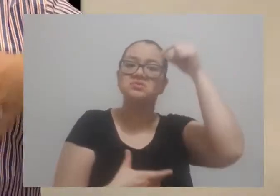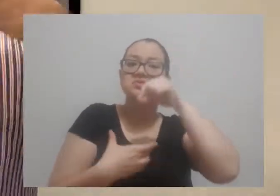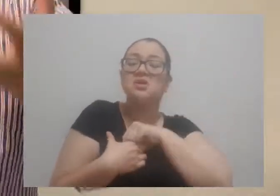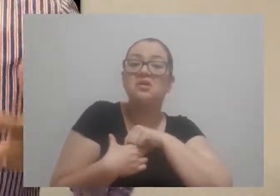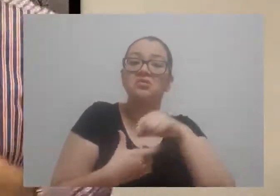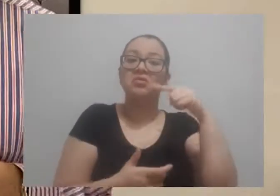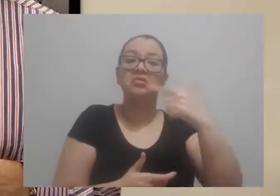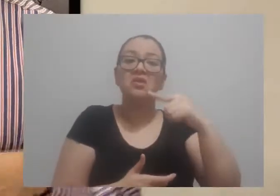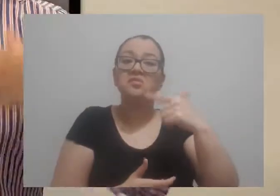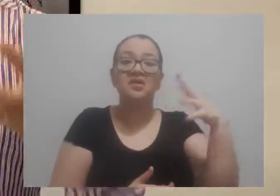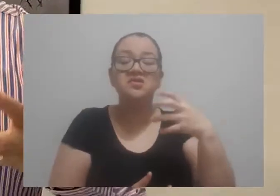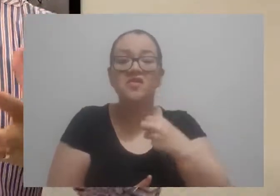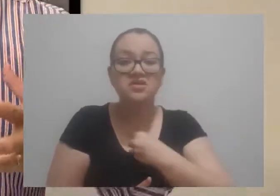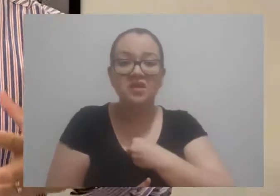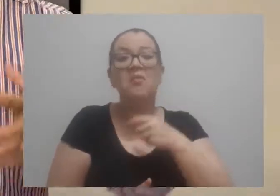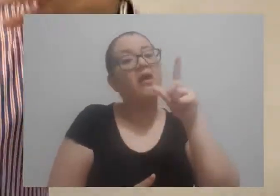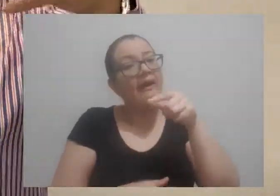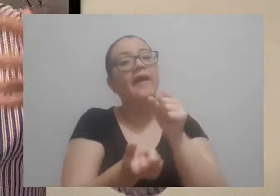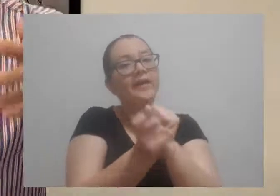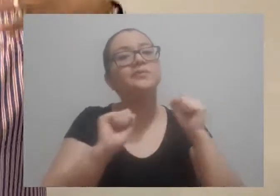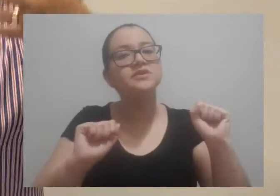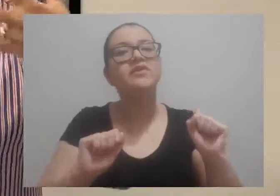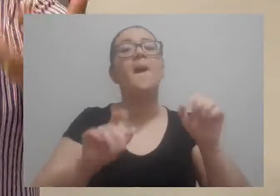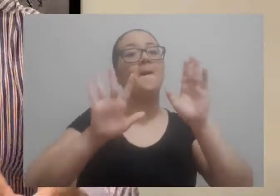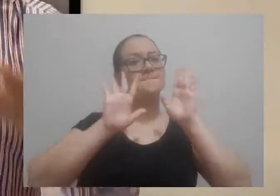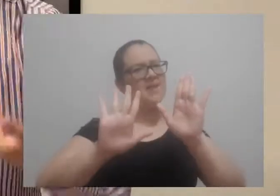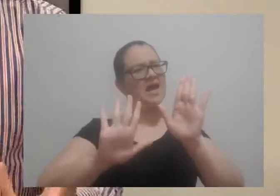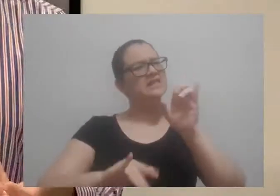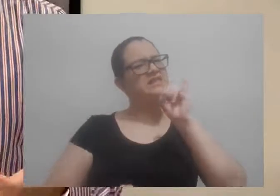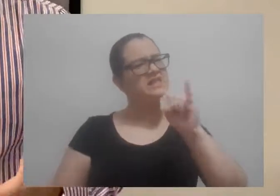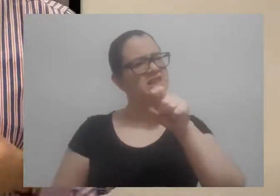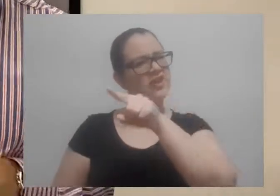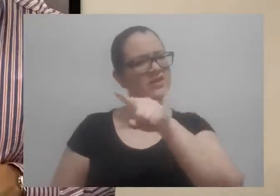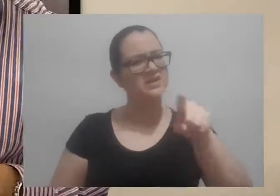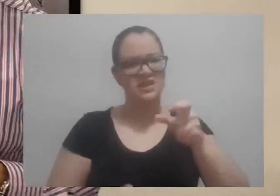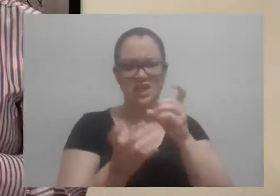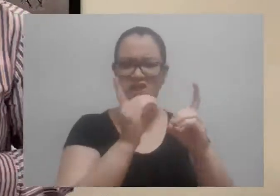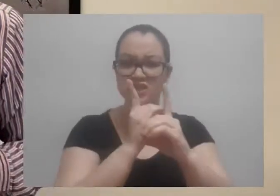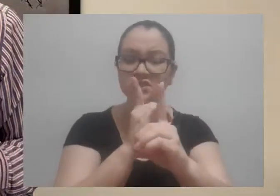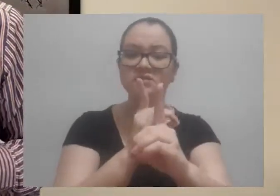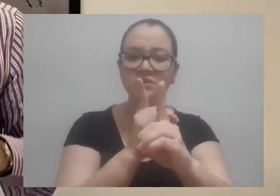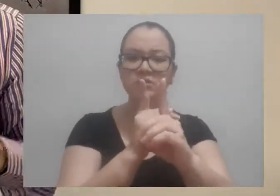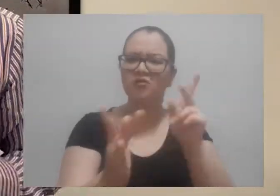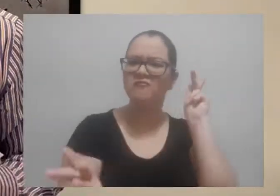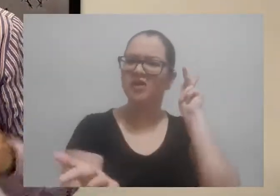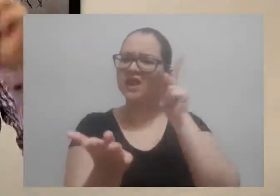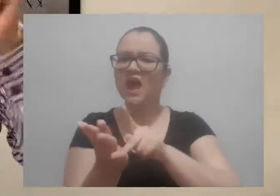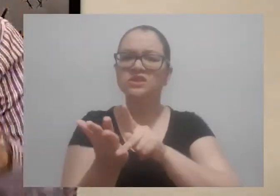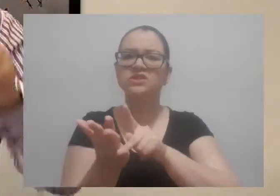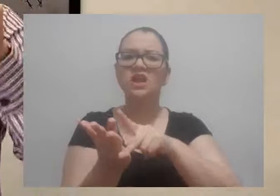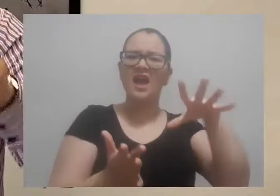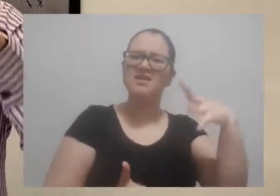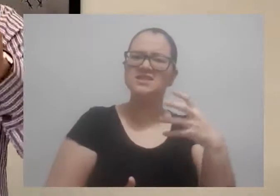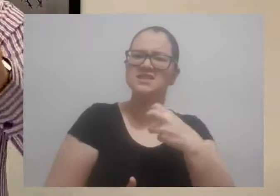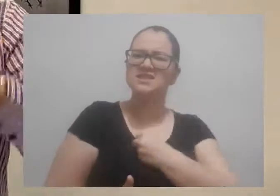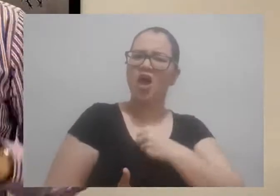pessoas, para os seus discípulos. Ele está falando para pessoas que realmente o seguem. Ele está falando exatamente de pessoas que